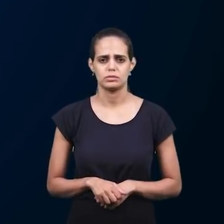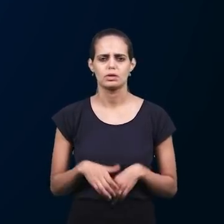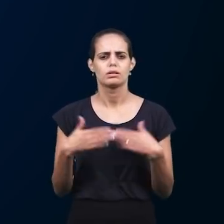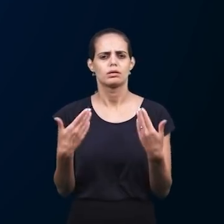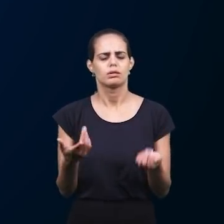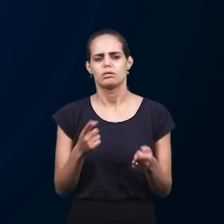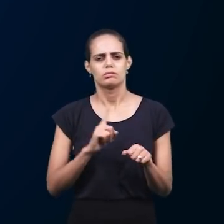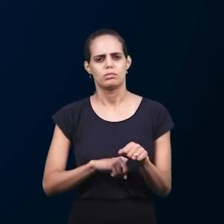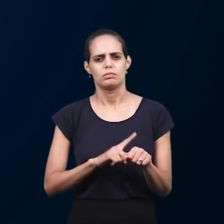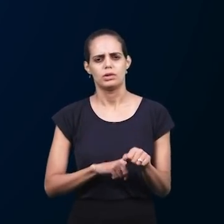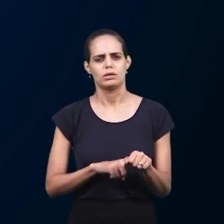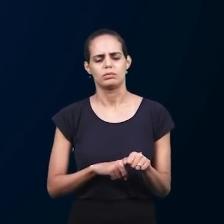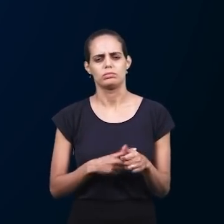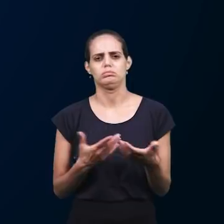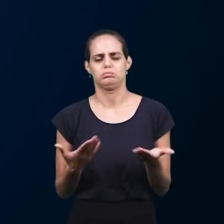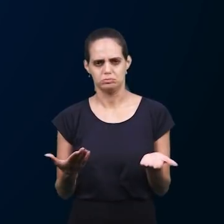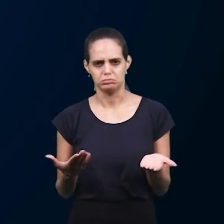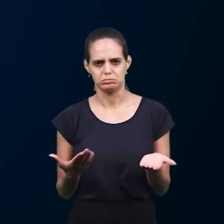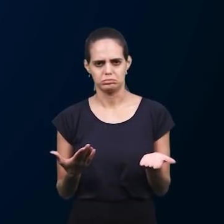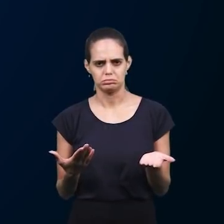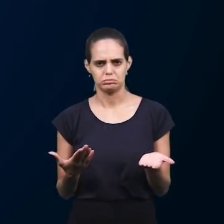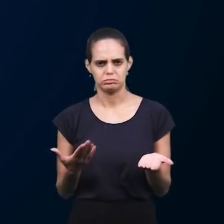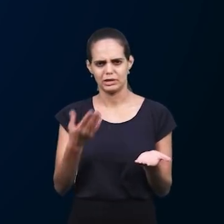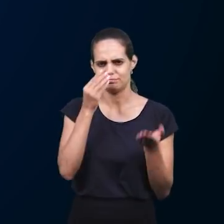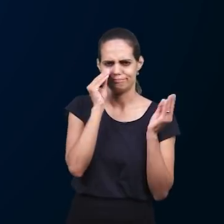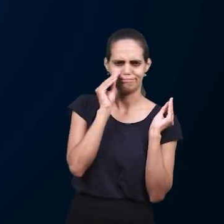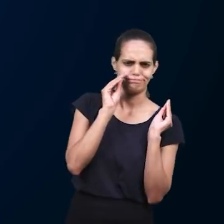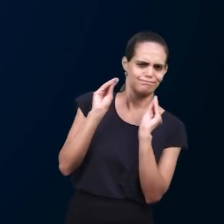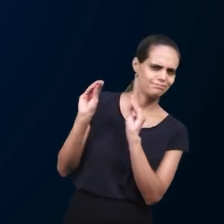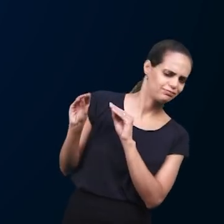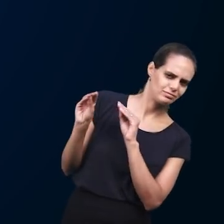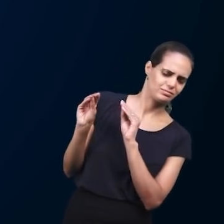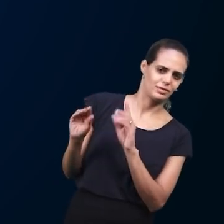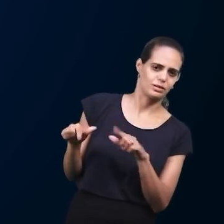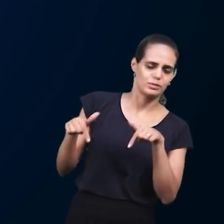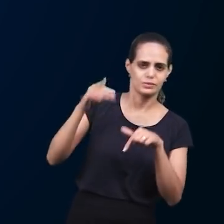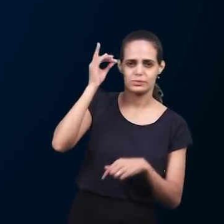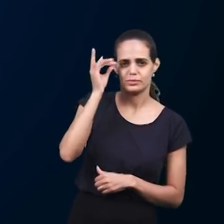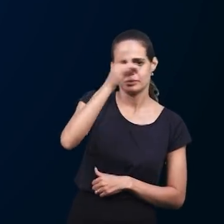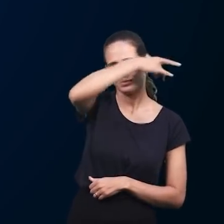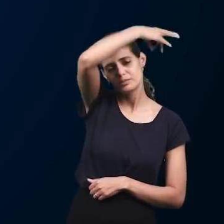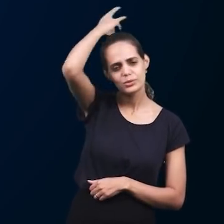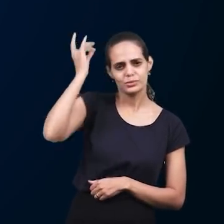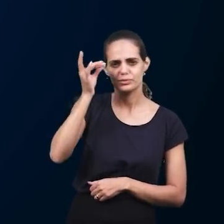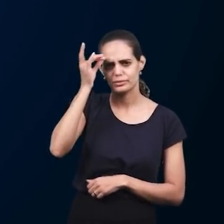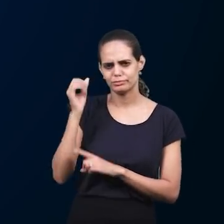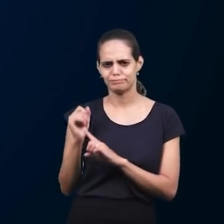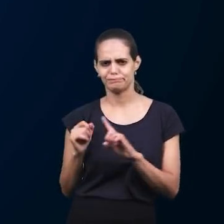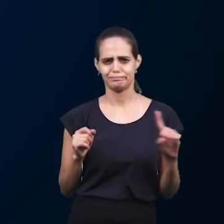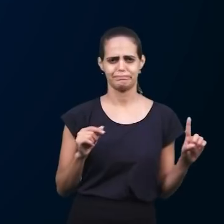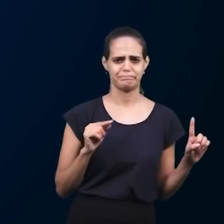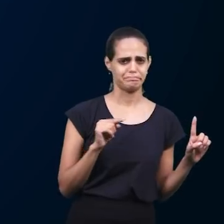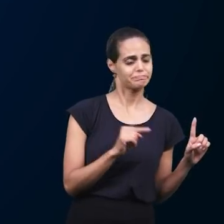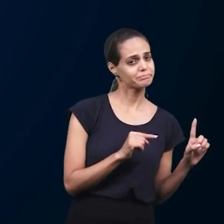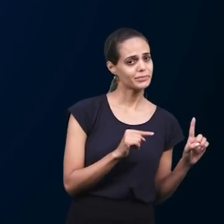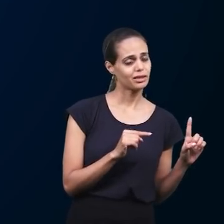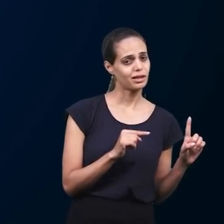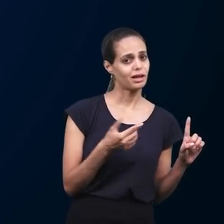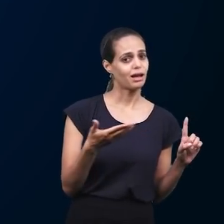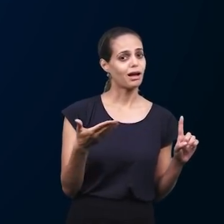ele deixa a operação do Espírito Santo agir em sua vida, ele passa a